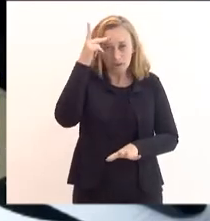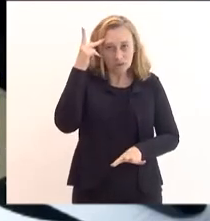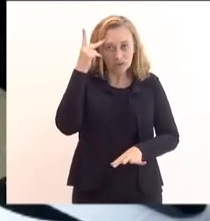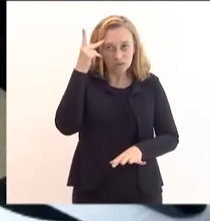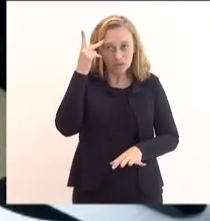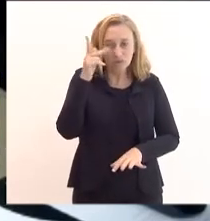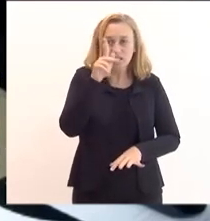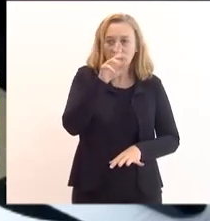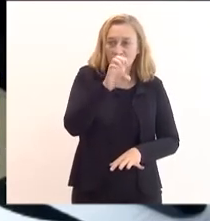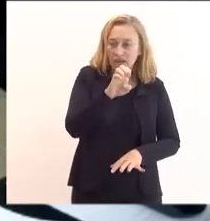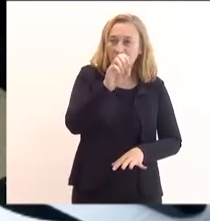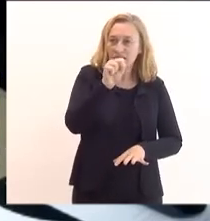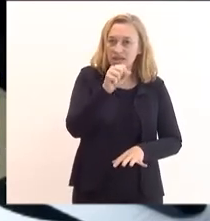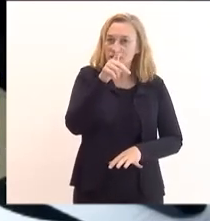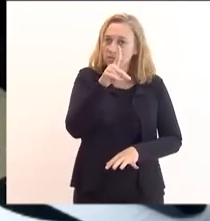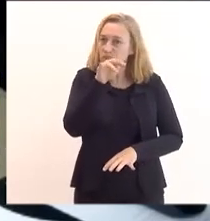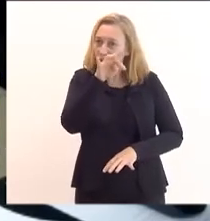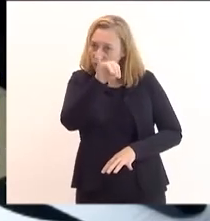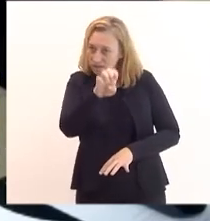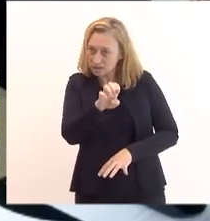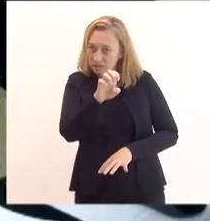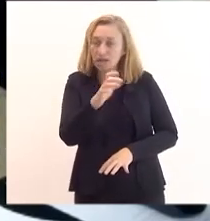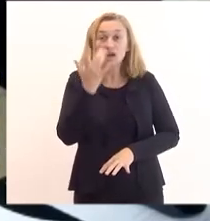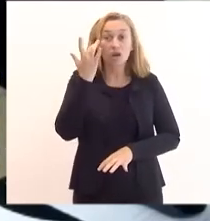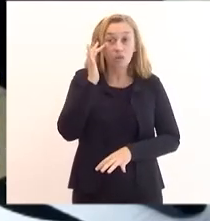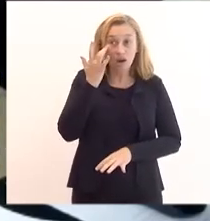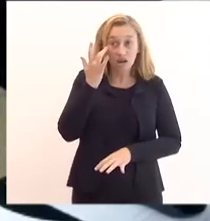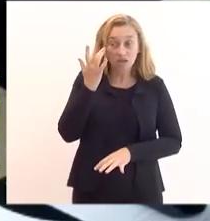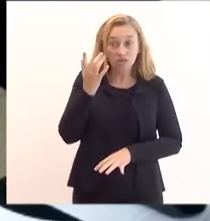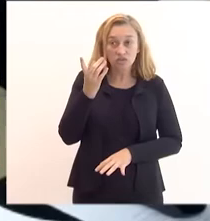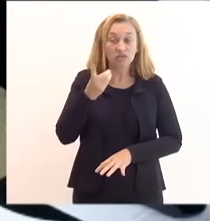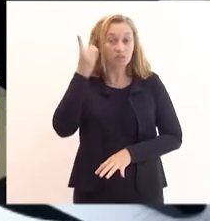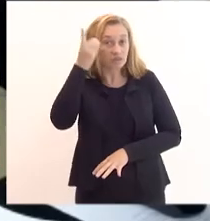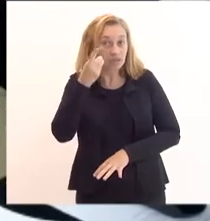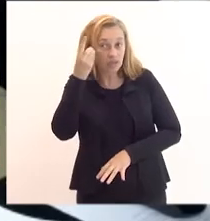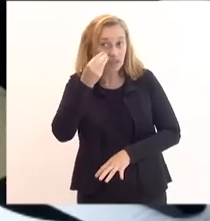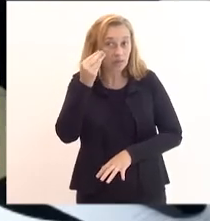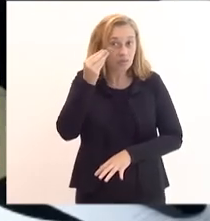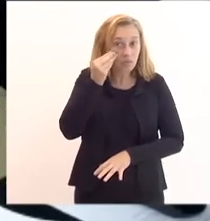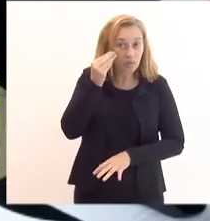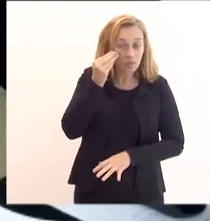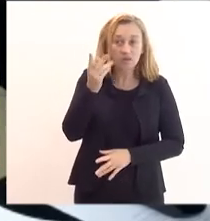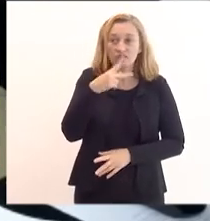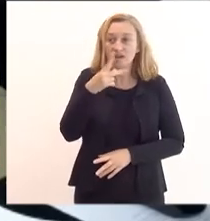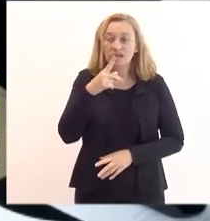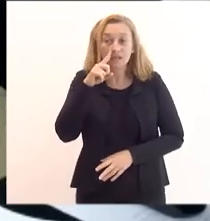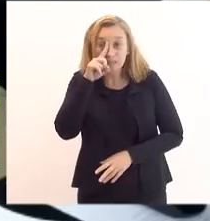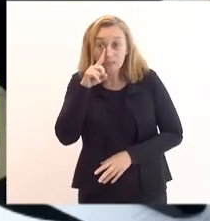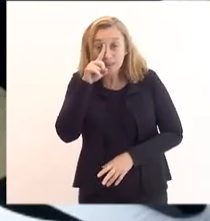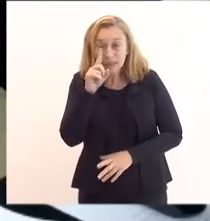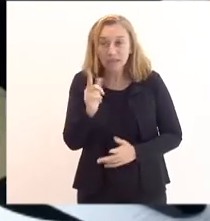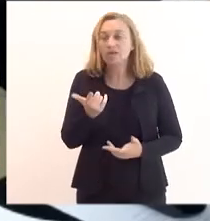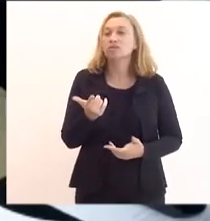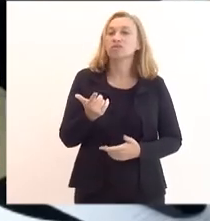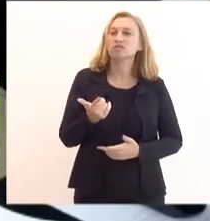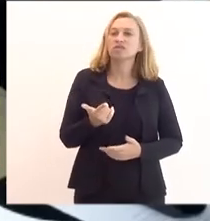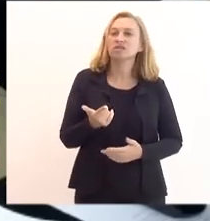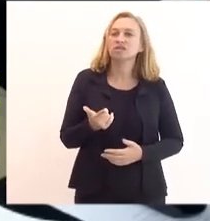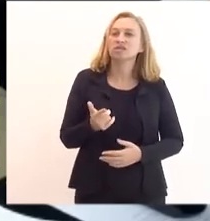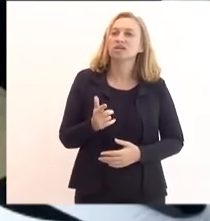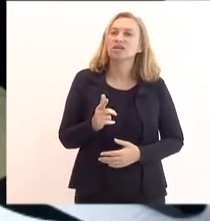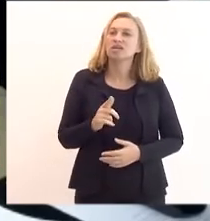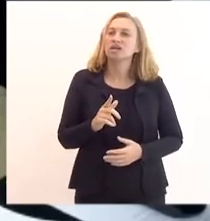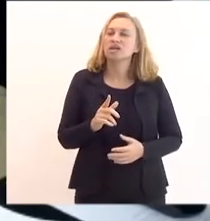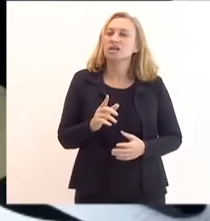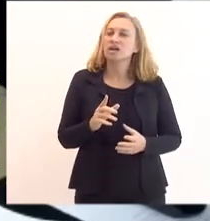que configurar essa atividade, deputada Mônica Francisco, como atividade de risco à sua integridade física, isso